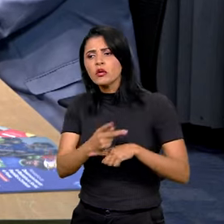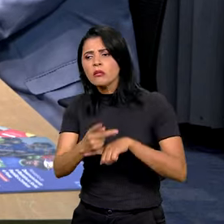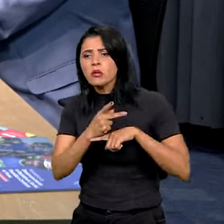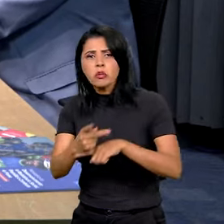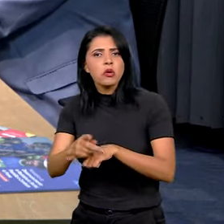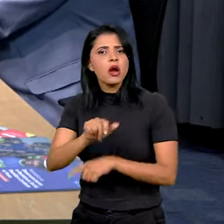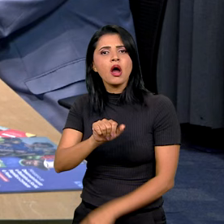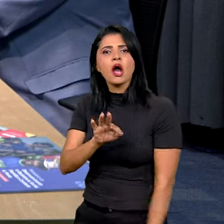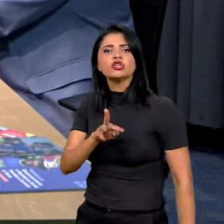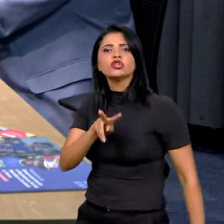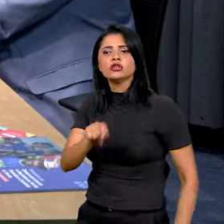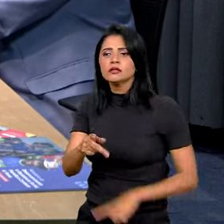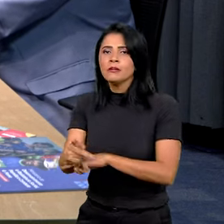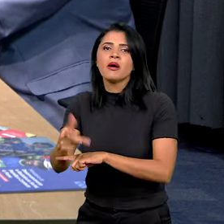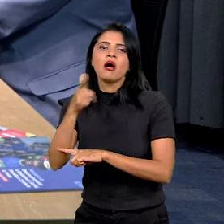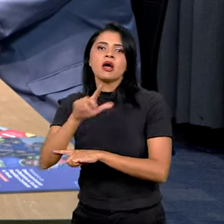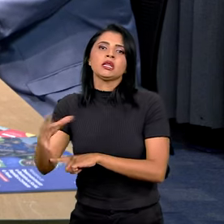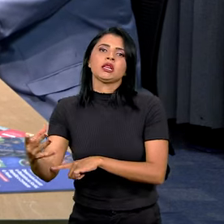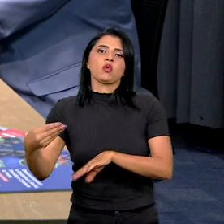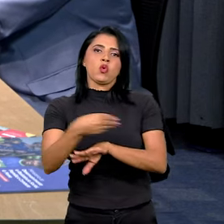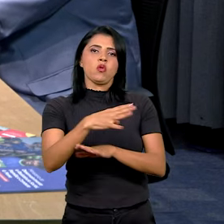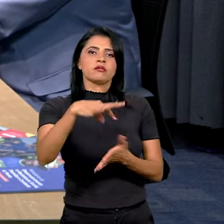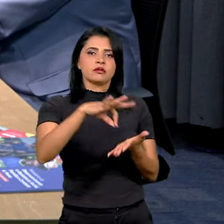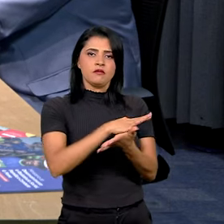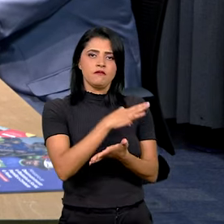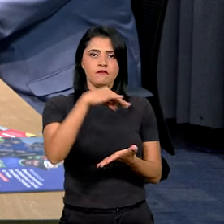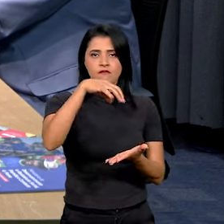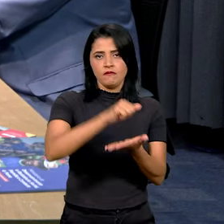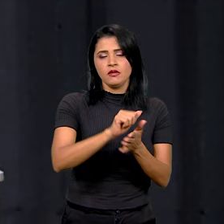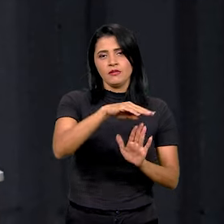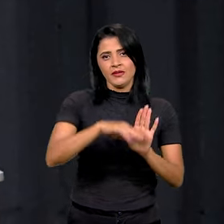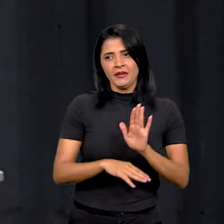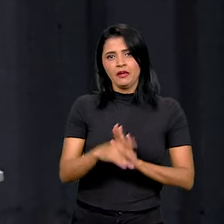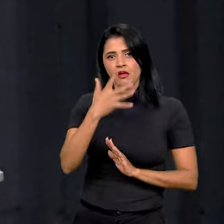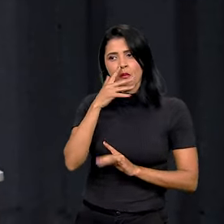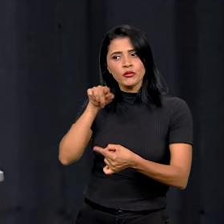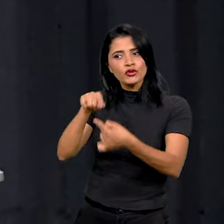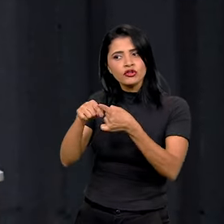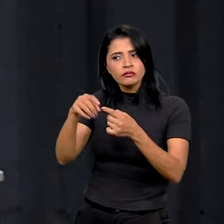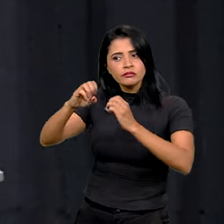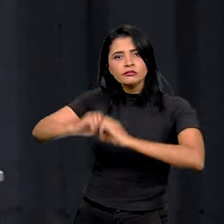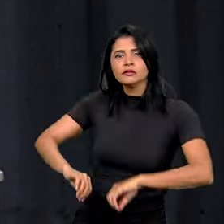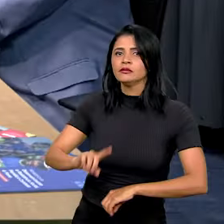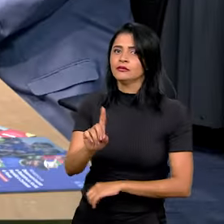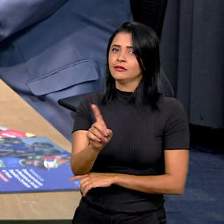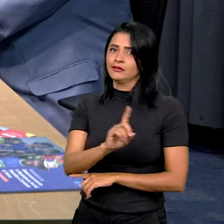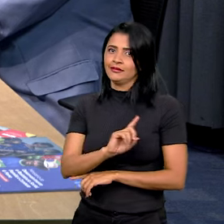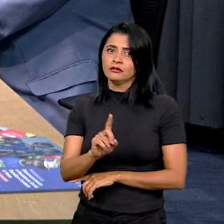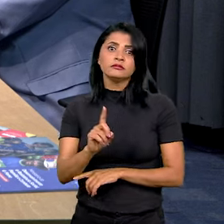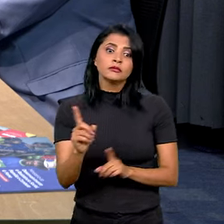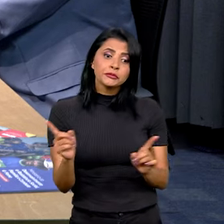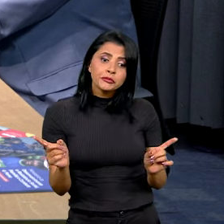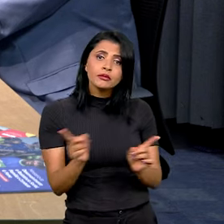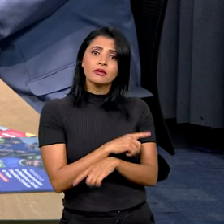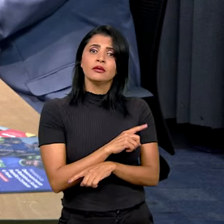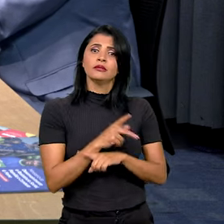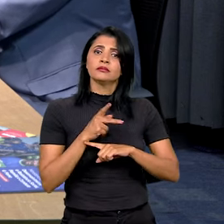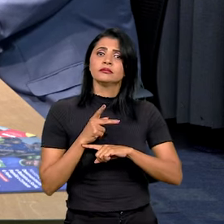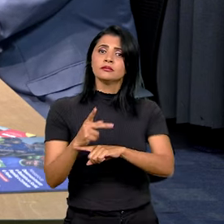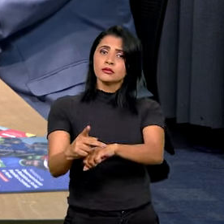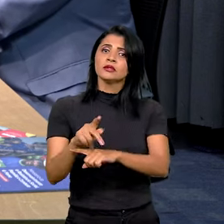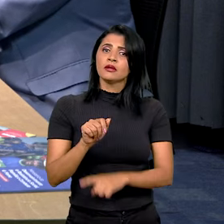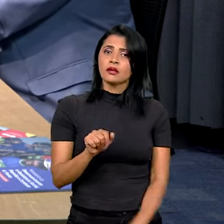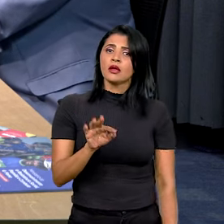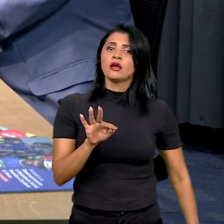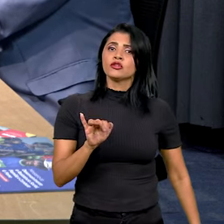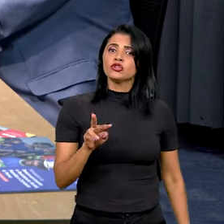gente tá atrás uma busca ativa para tentar colocar para dentro do programa também é a intenção não é prejudicar ninguém né pelo contrário inclusive é uma busca essa busca